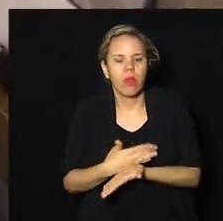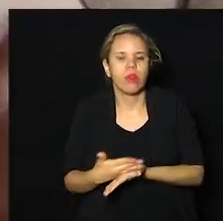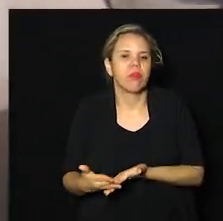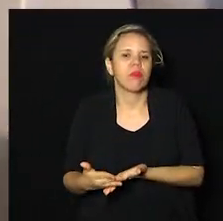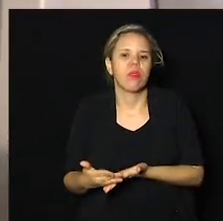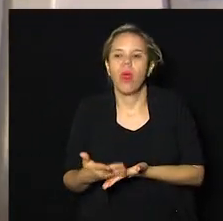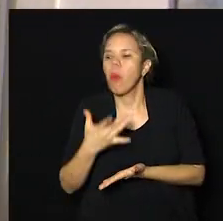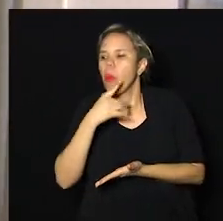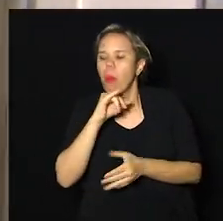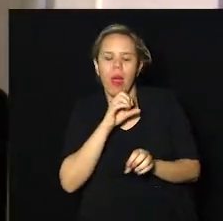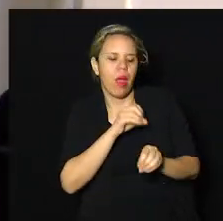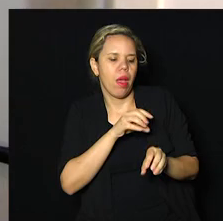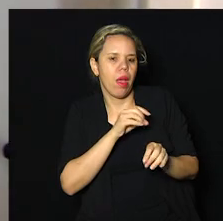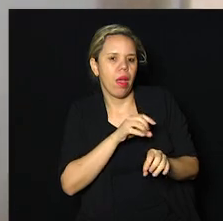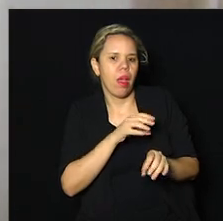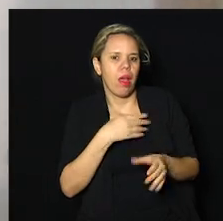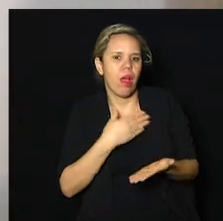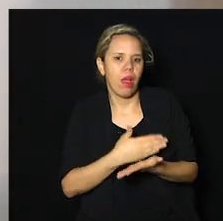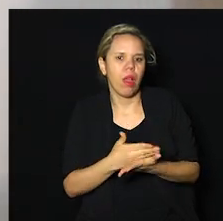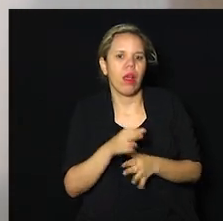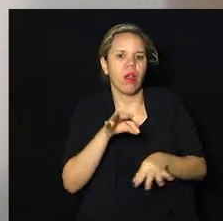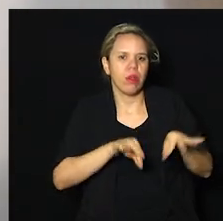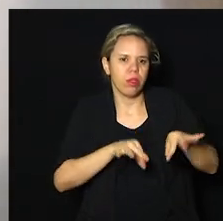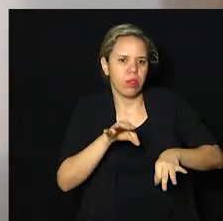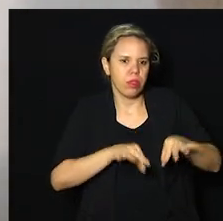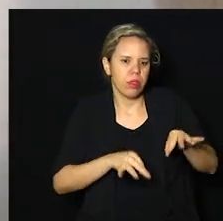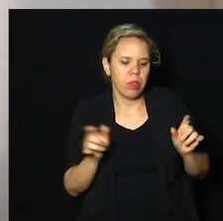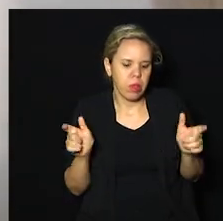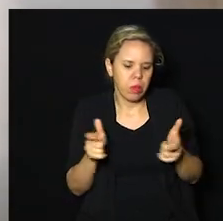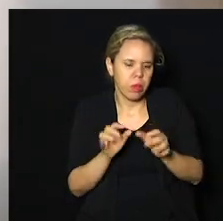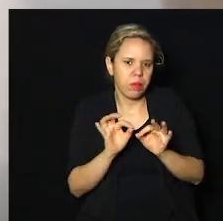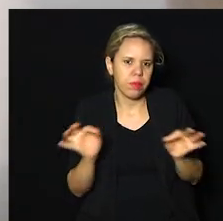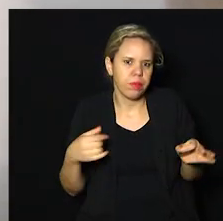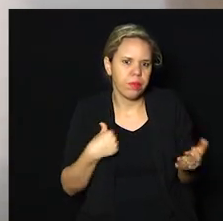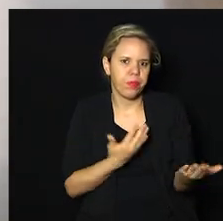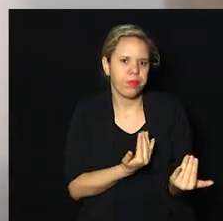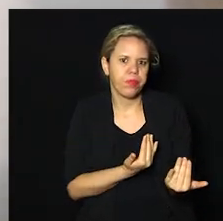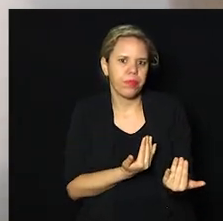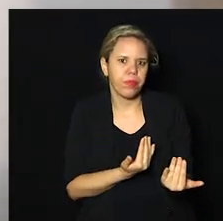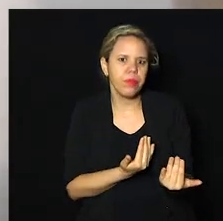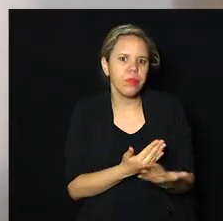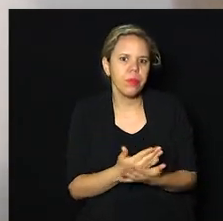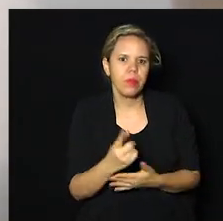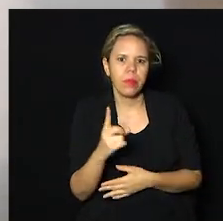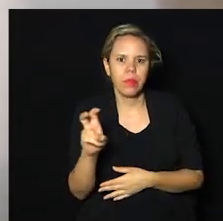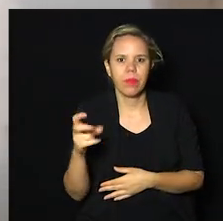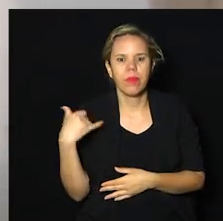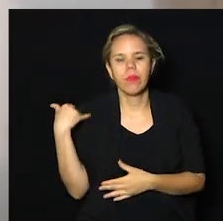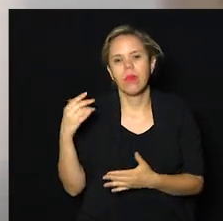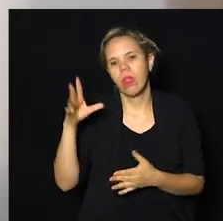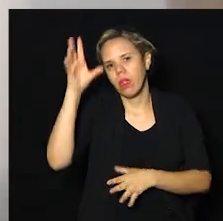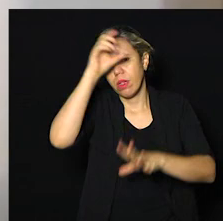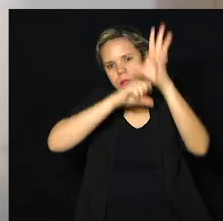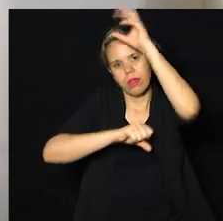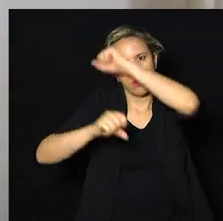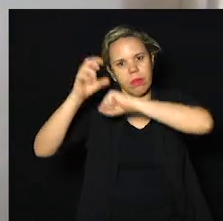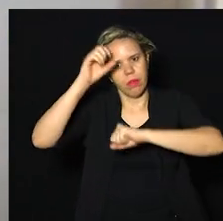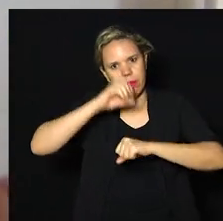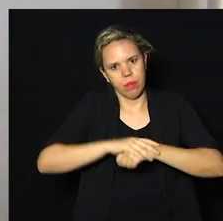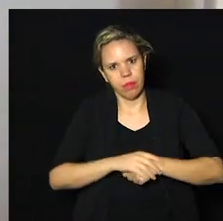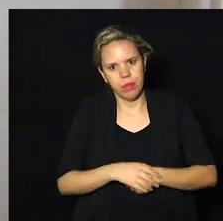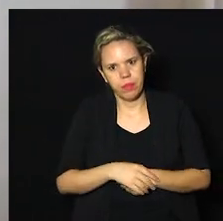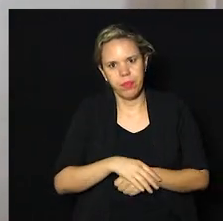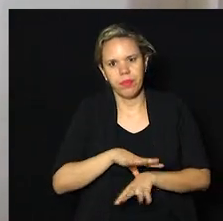meio que de pai para filho. Comecei a trabalhar numa oficina de luteria pequeno, era jovenzinho, comecei com 15 anos e fui aprendendo.